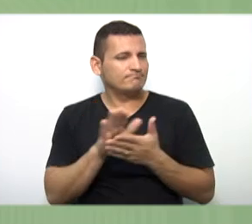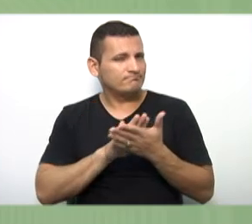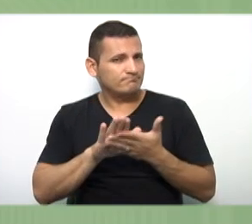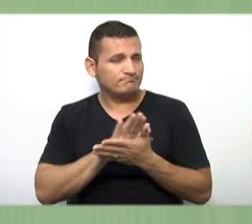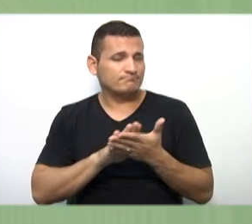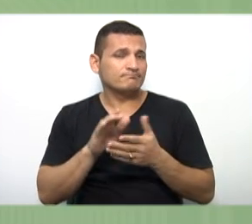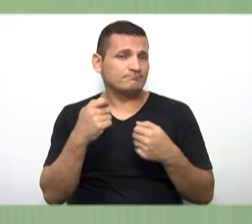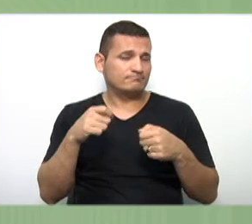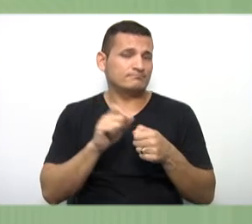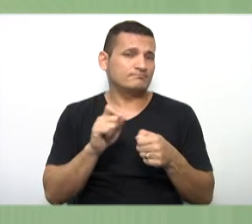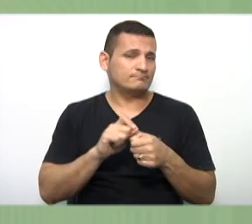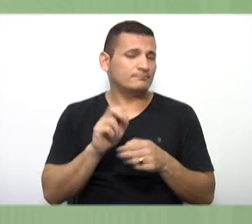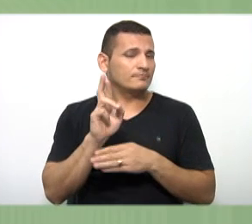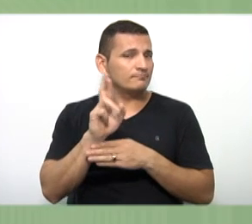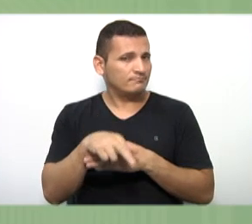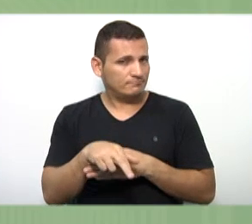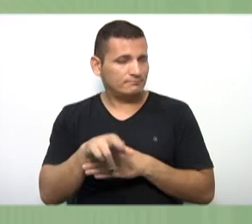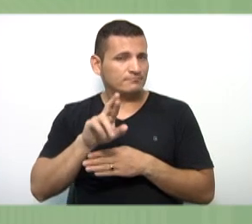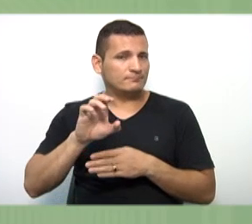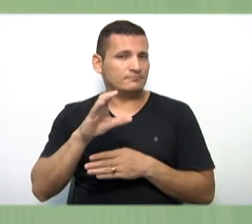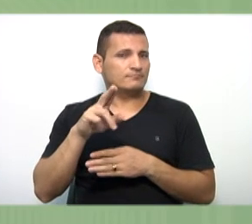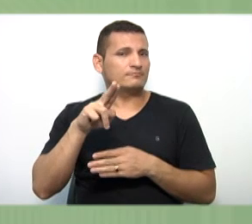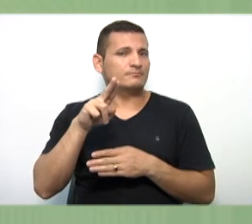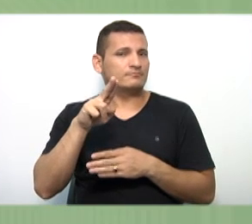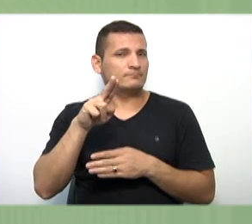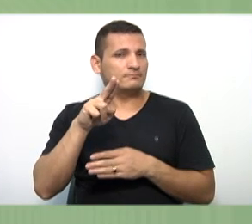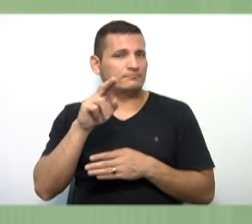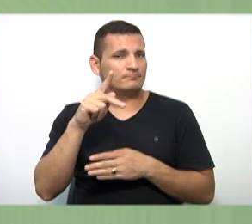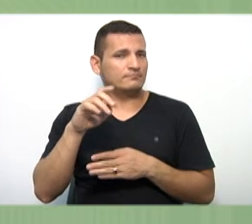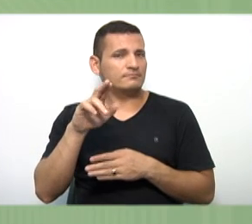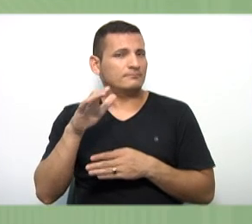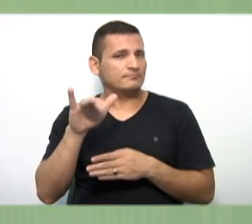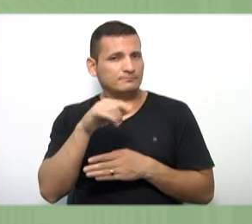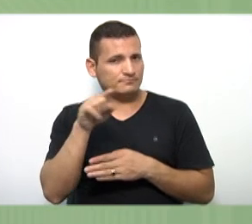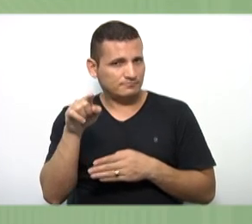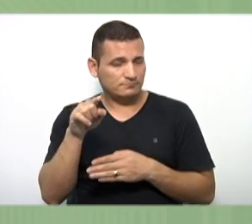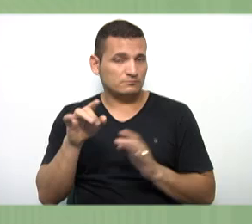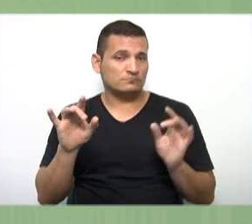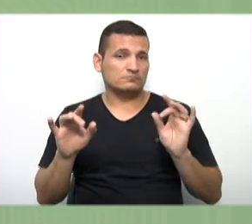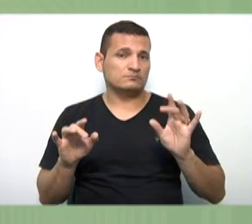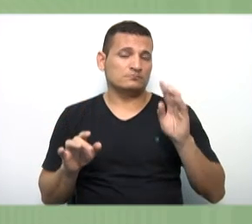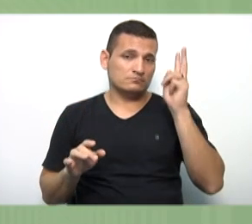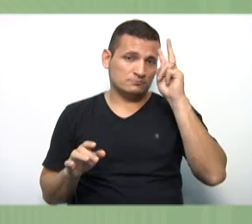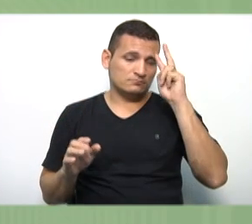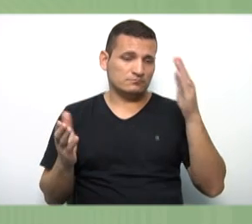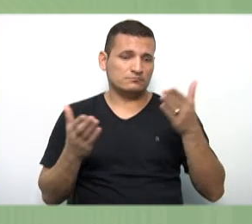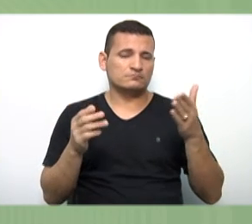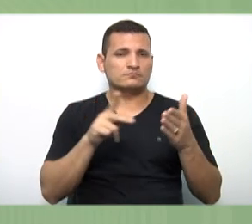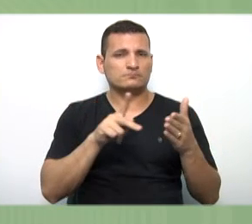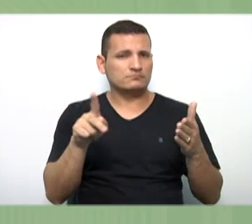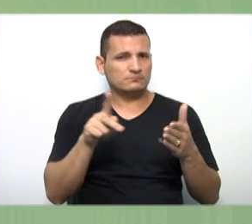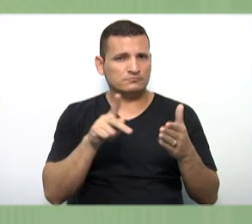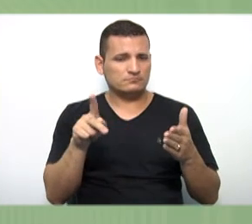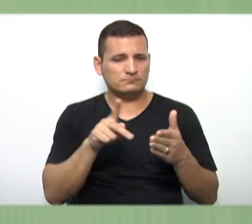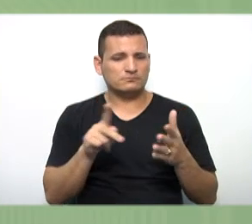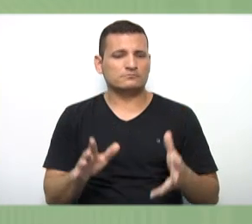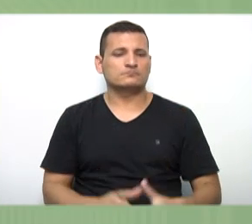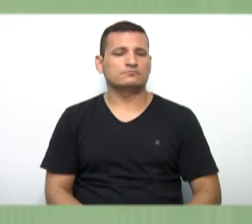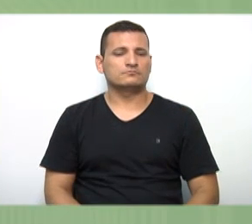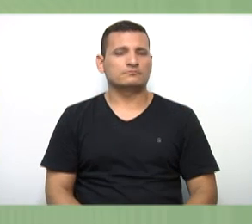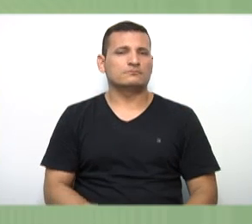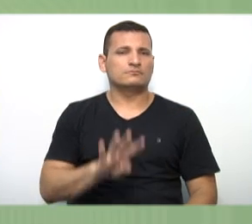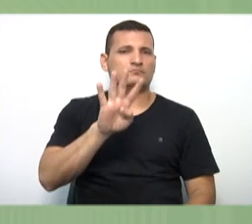nós temos a data aqui também. Então tomem muito cuidado. Só um lembrete agora para os professores presenciais em relação